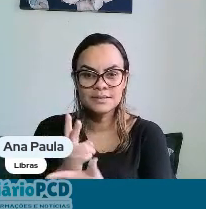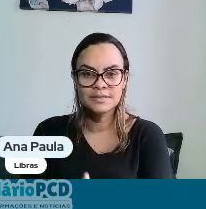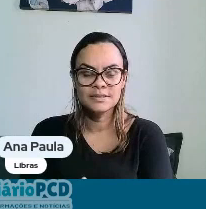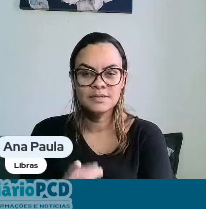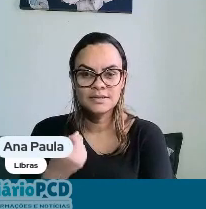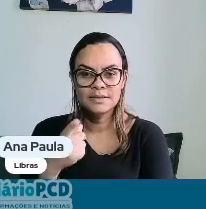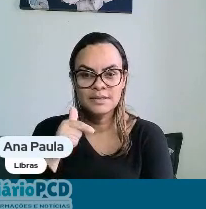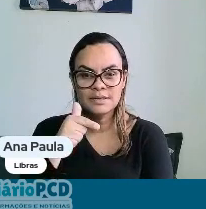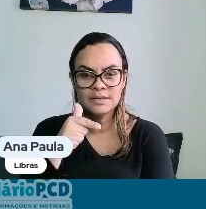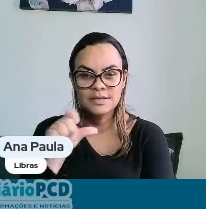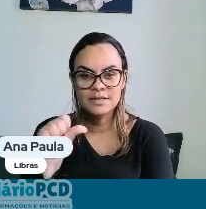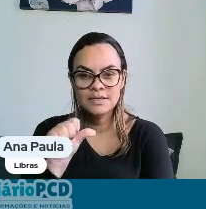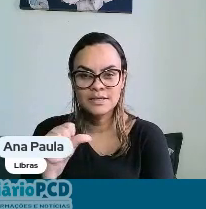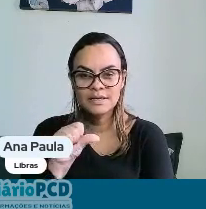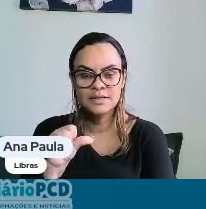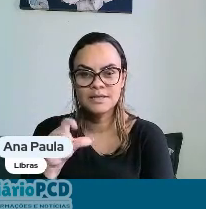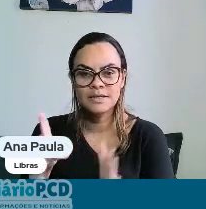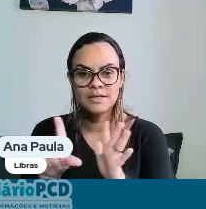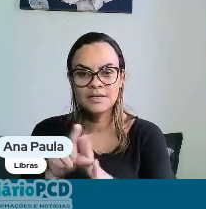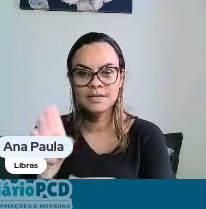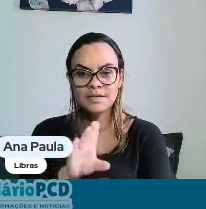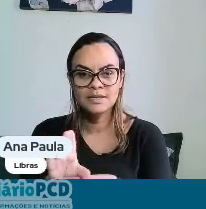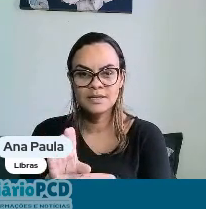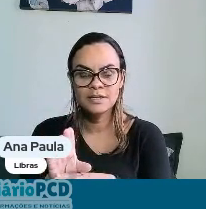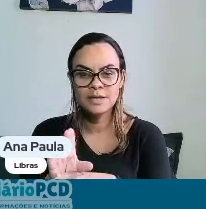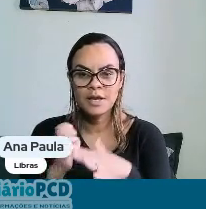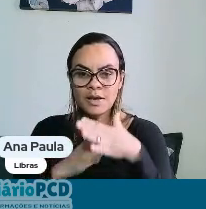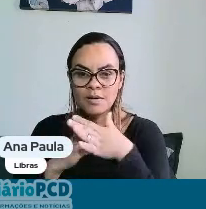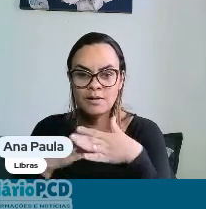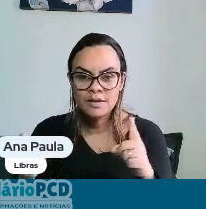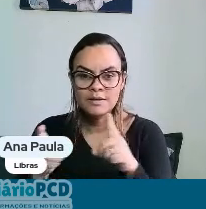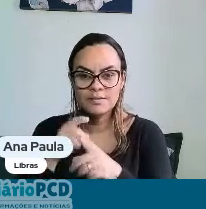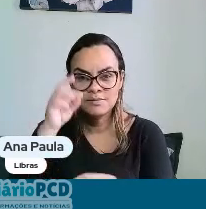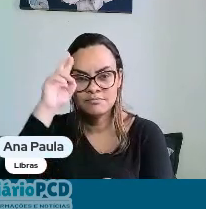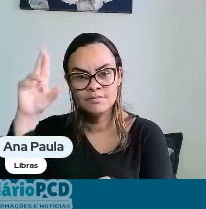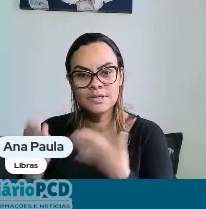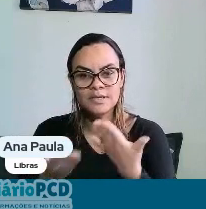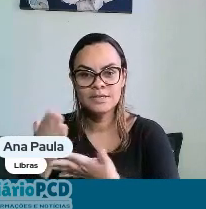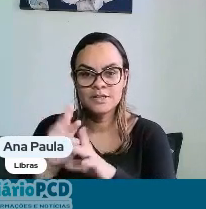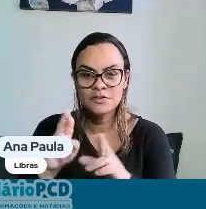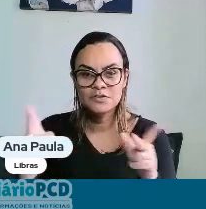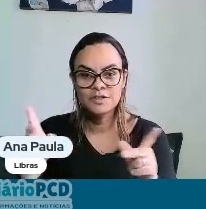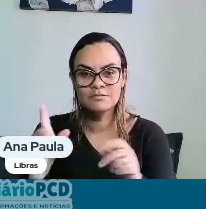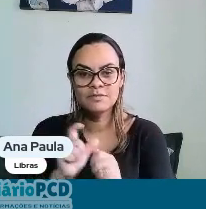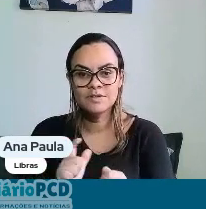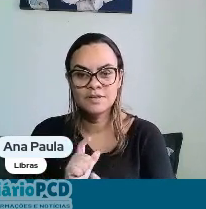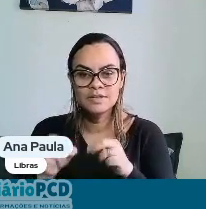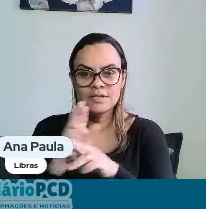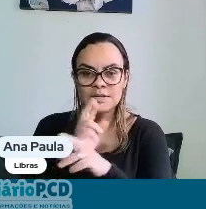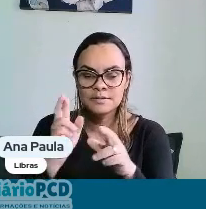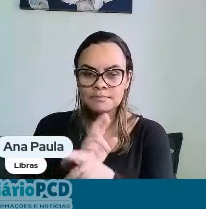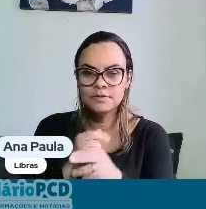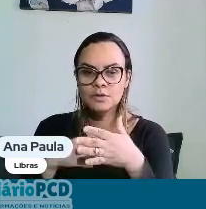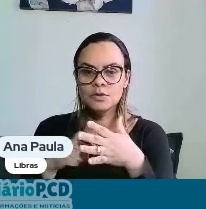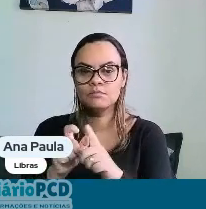179 da Constituição em relação aos microempresários, pois terá um tratamento diferenciado em relação às grandes